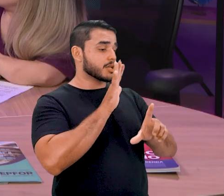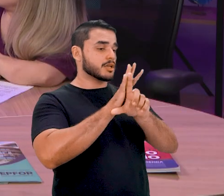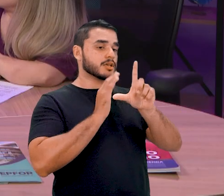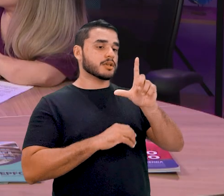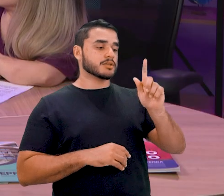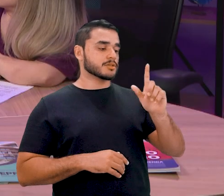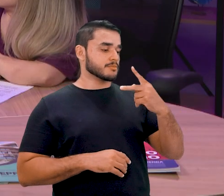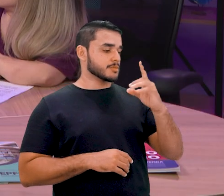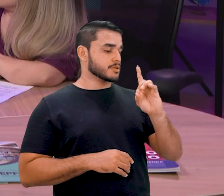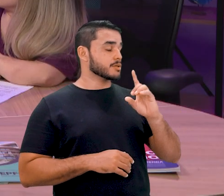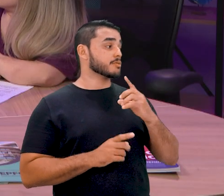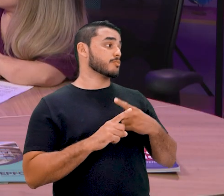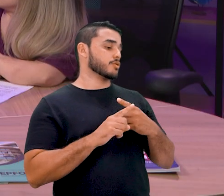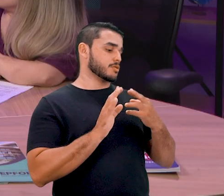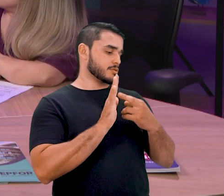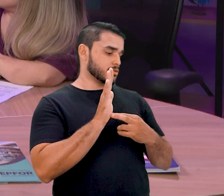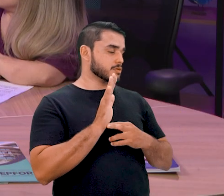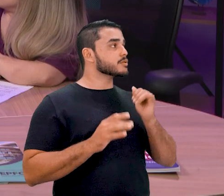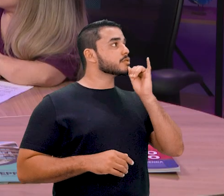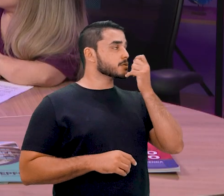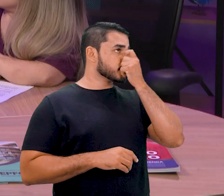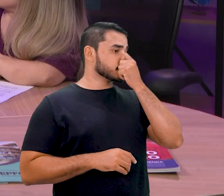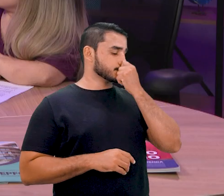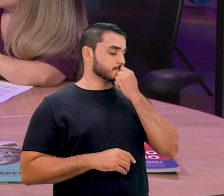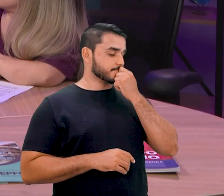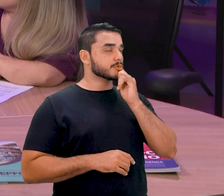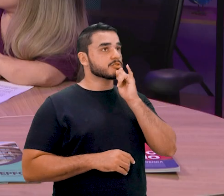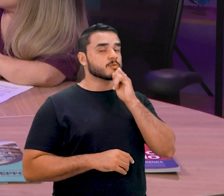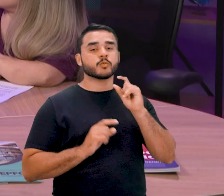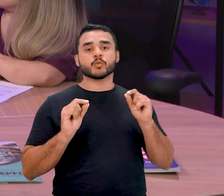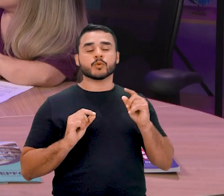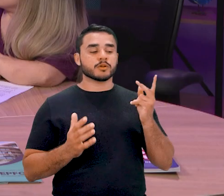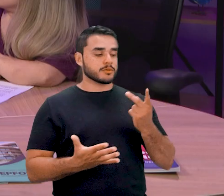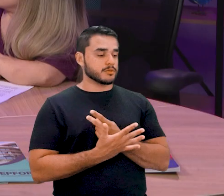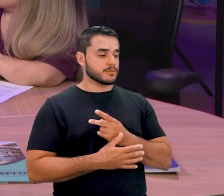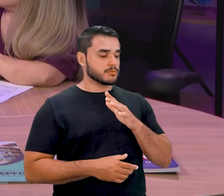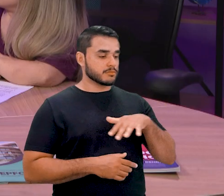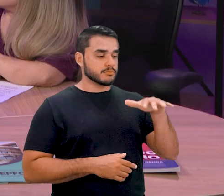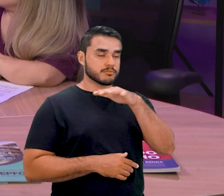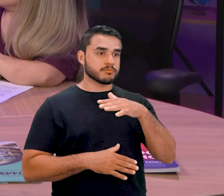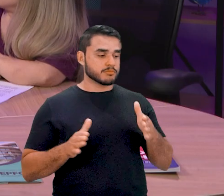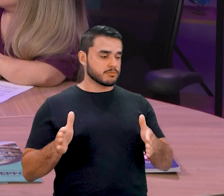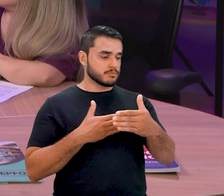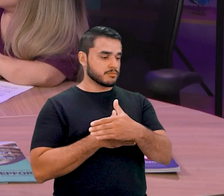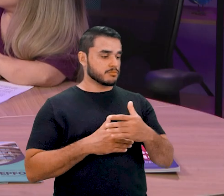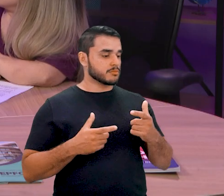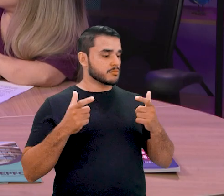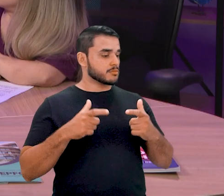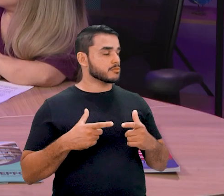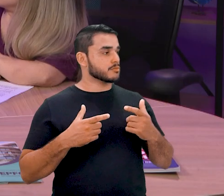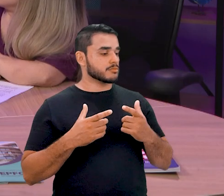quê, né? Mas ele descrever, se eu pedir, ele consegue descrever todo o espaço, ele descreve uma caixa